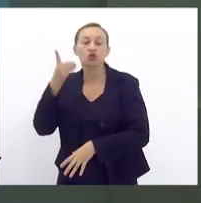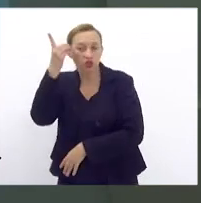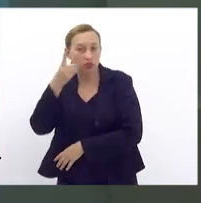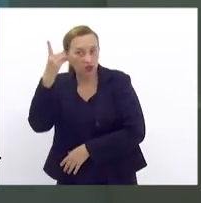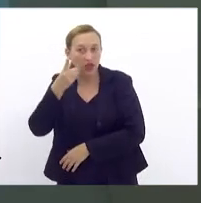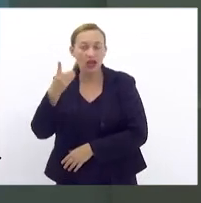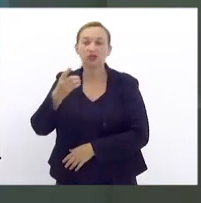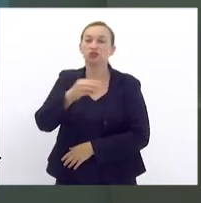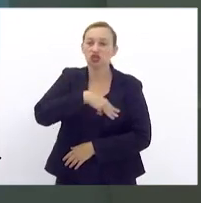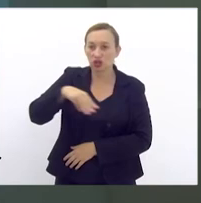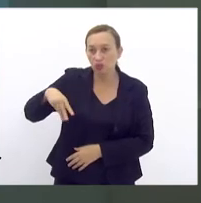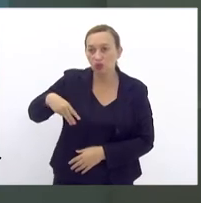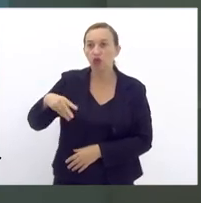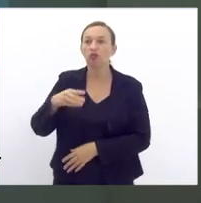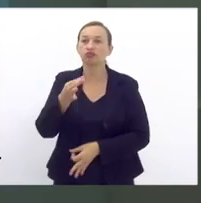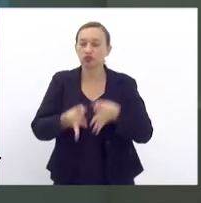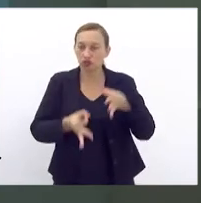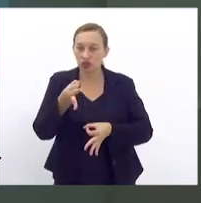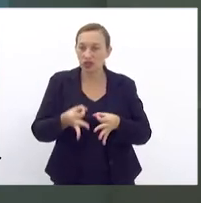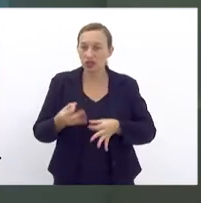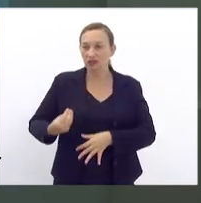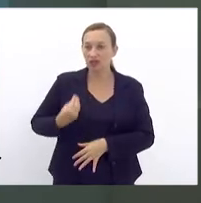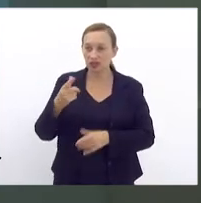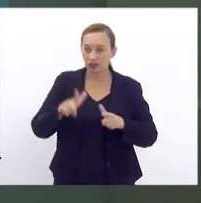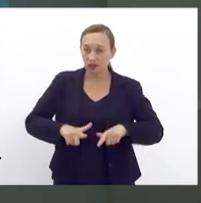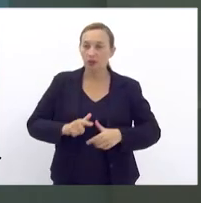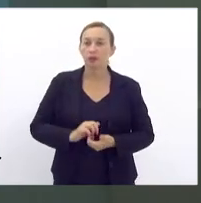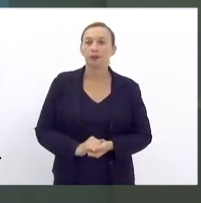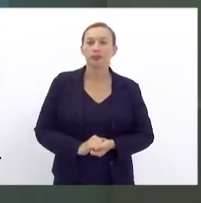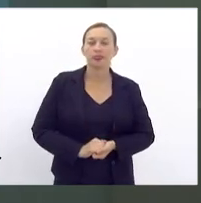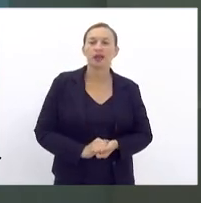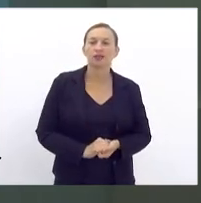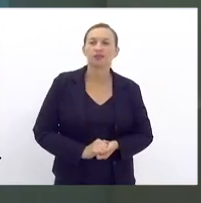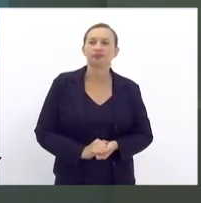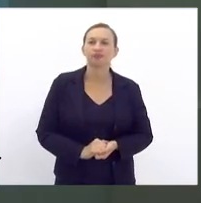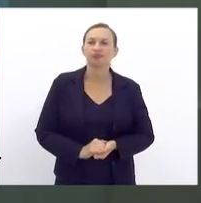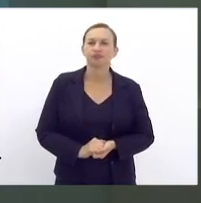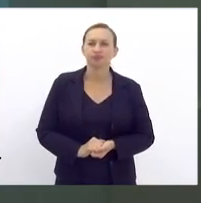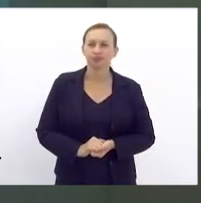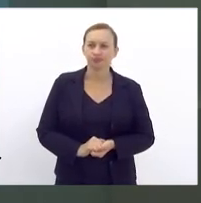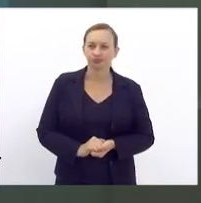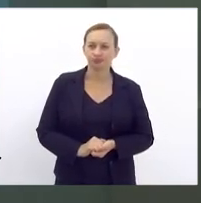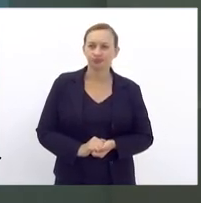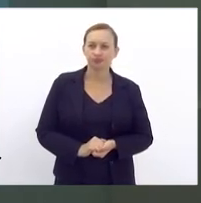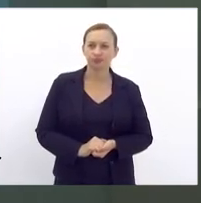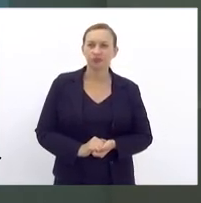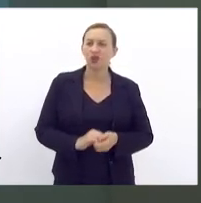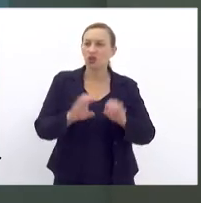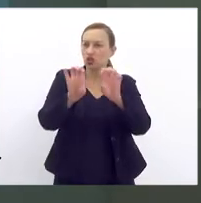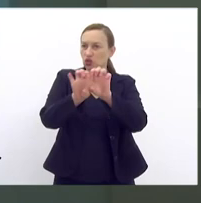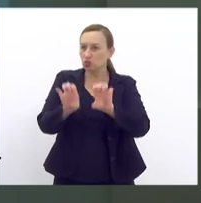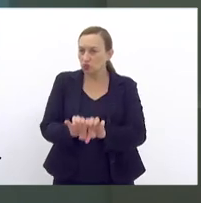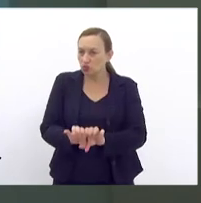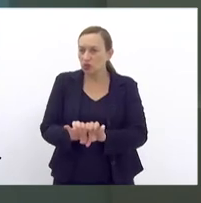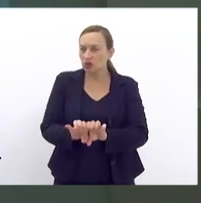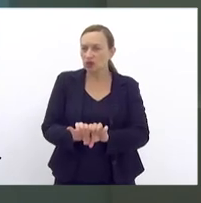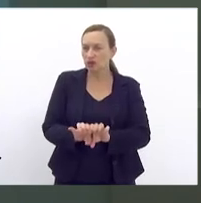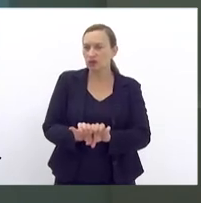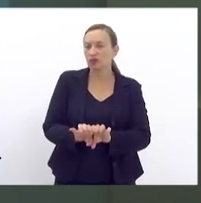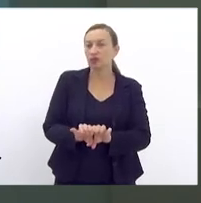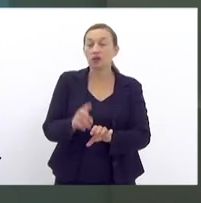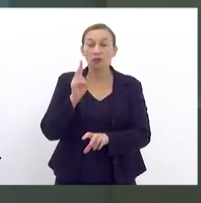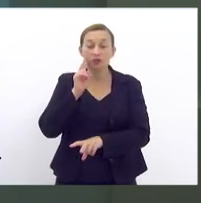e também o poder judiciário que se faz presente pode passar por favor essa é a nossa estrutura para facilitar a